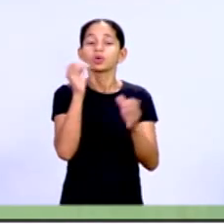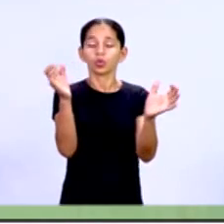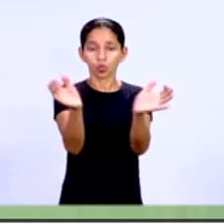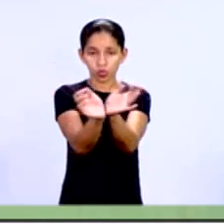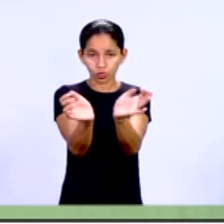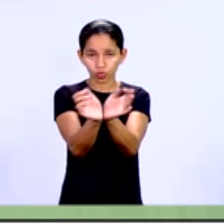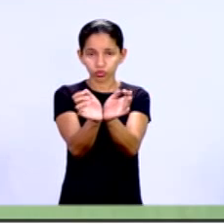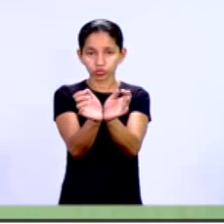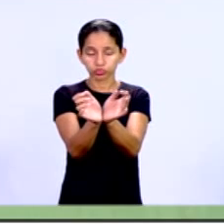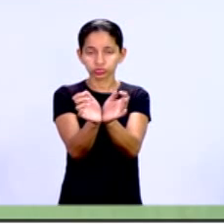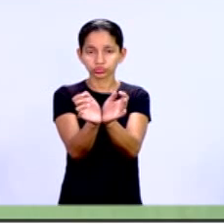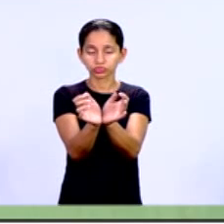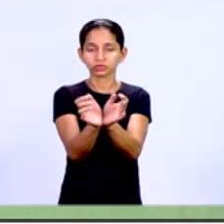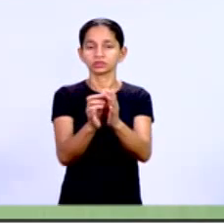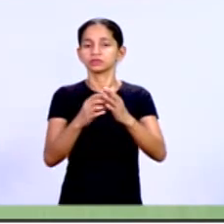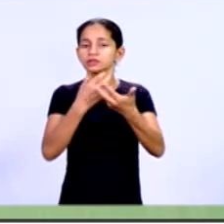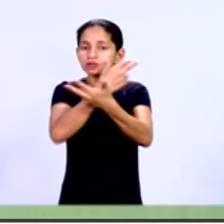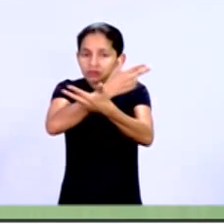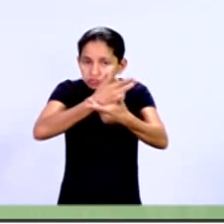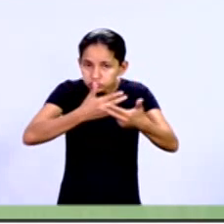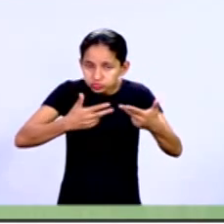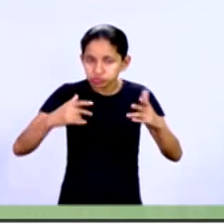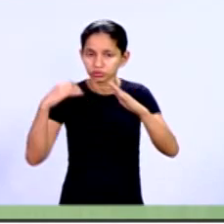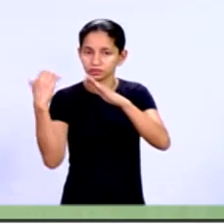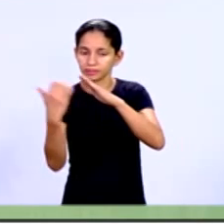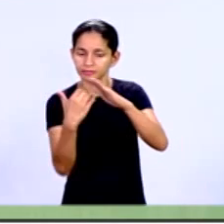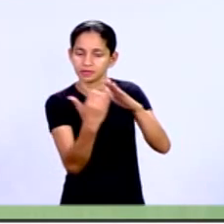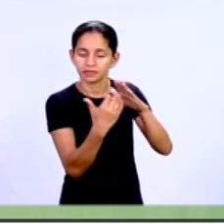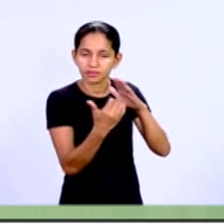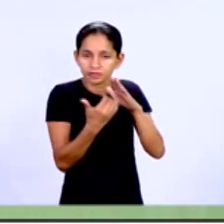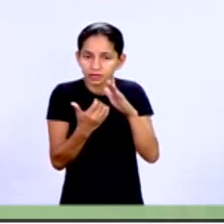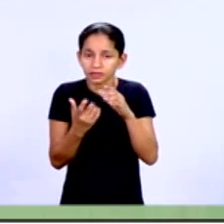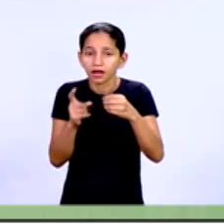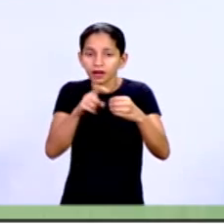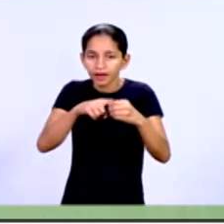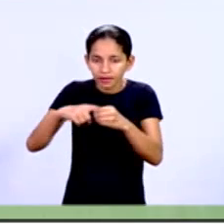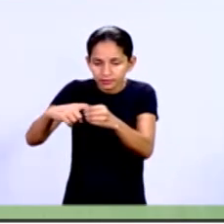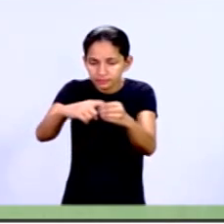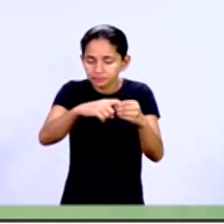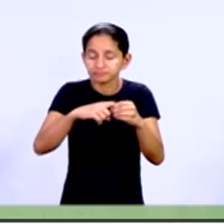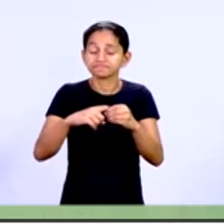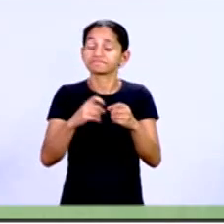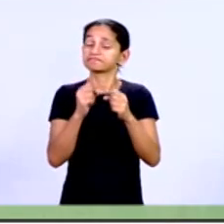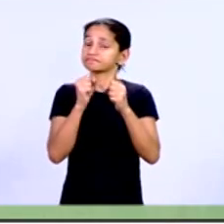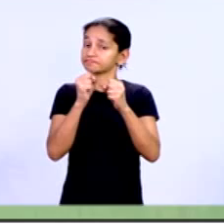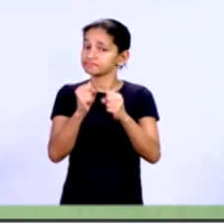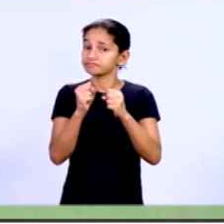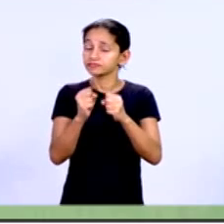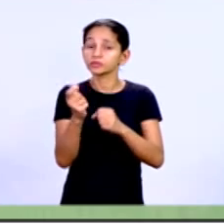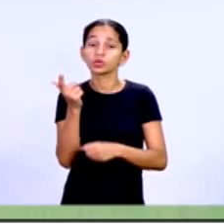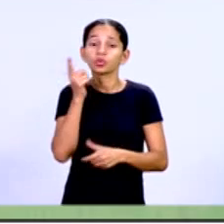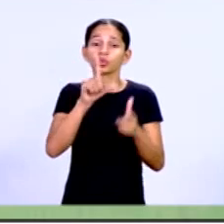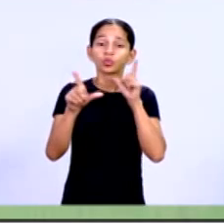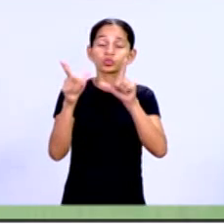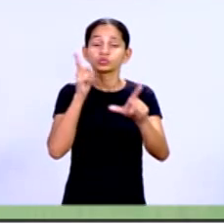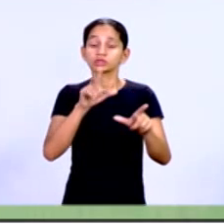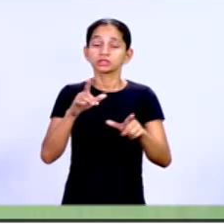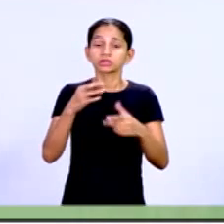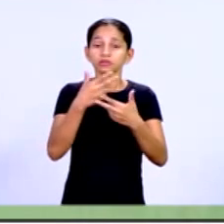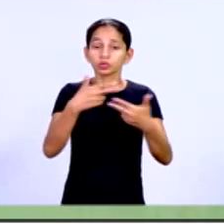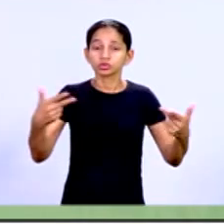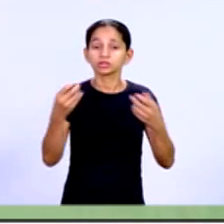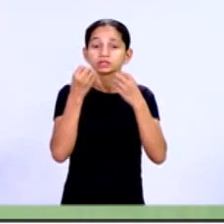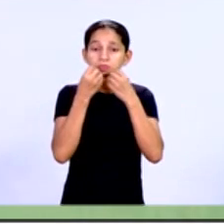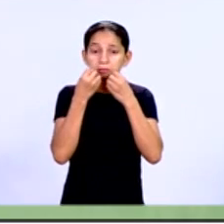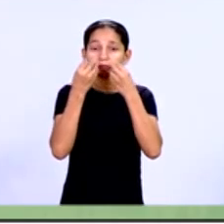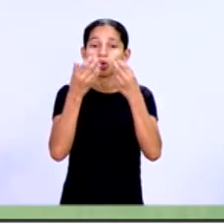de instituições que se dedicam de alguma forma ao trabalho de propiciar condições satisfatórias para